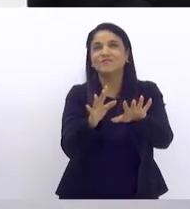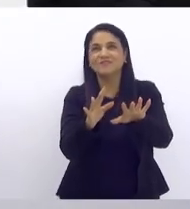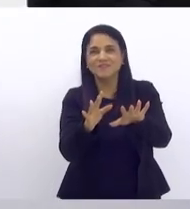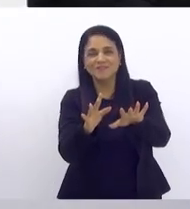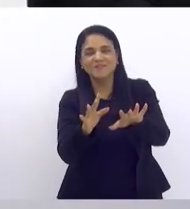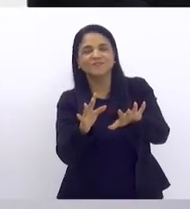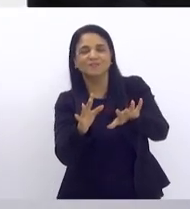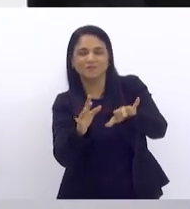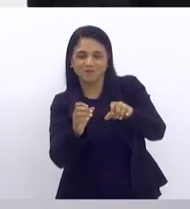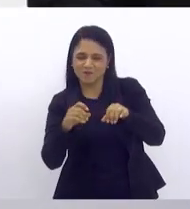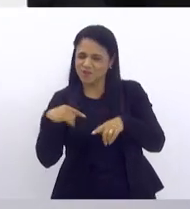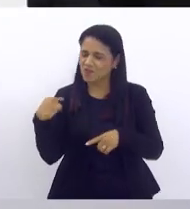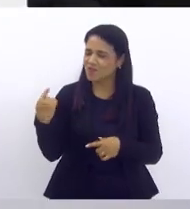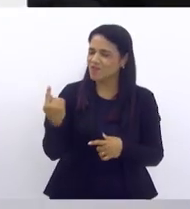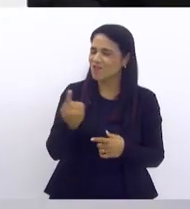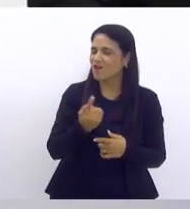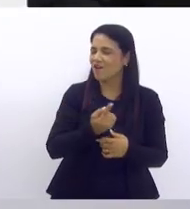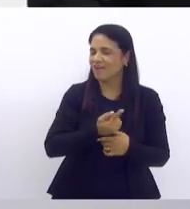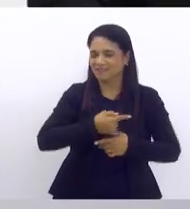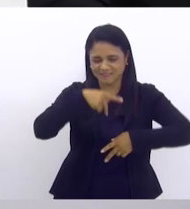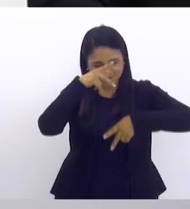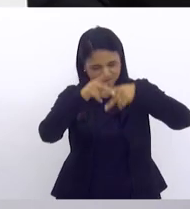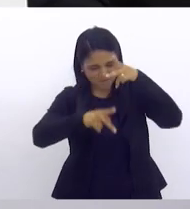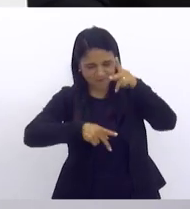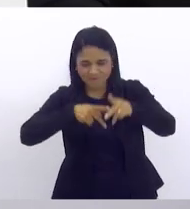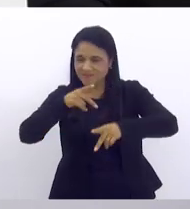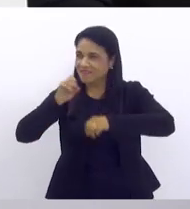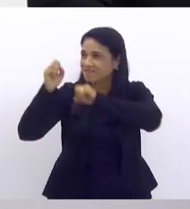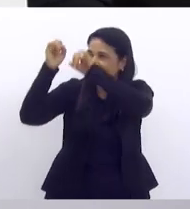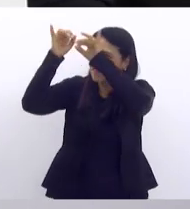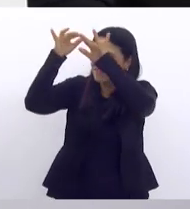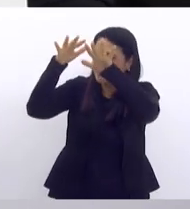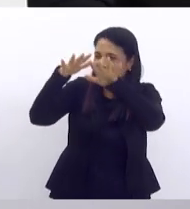chover sobre nós água